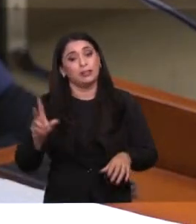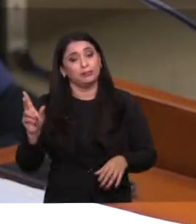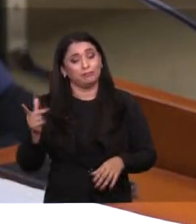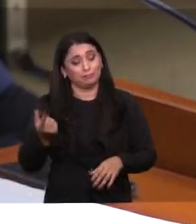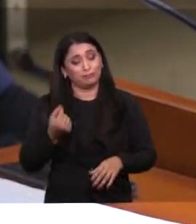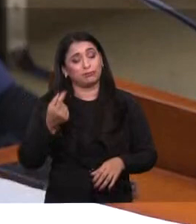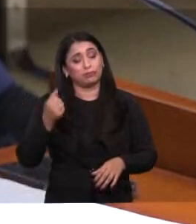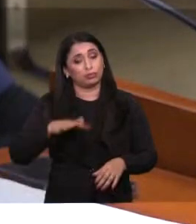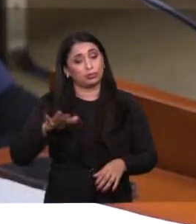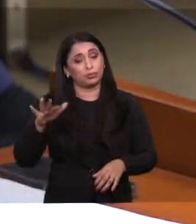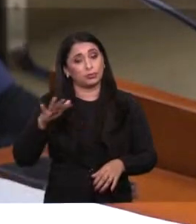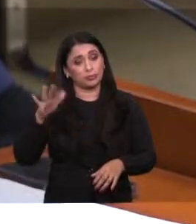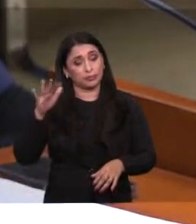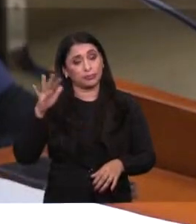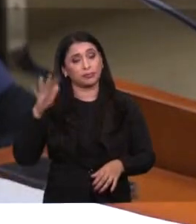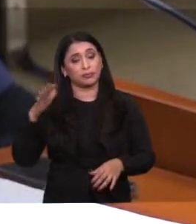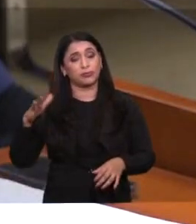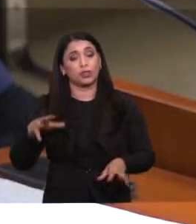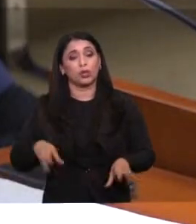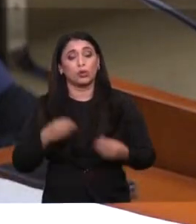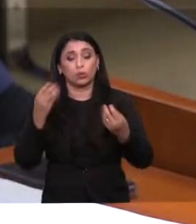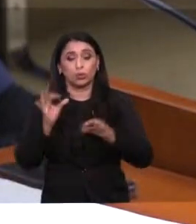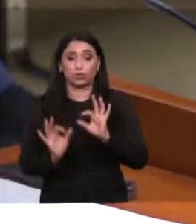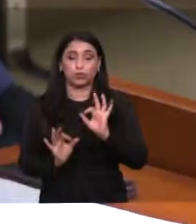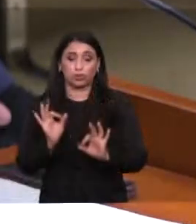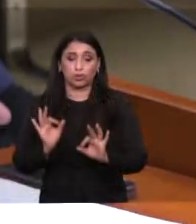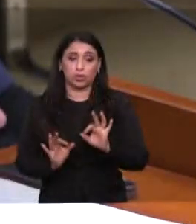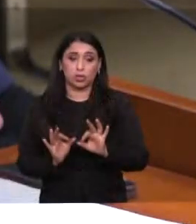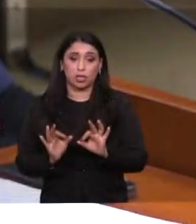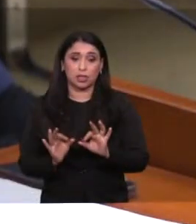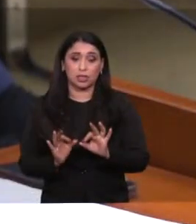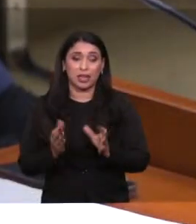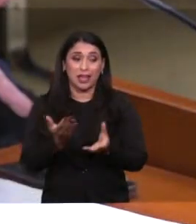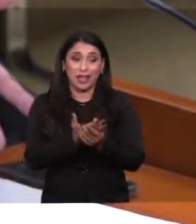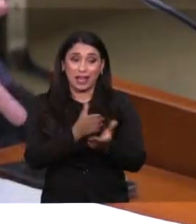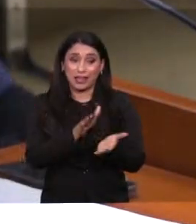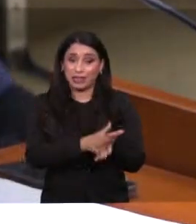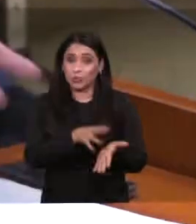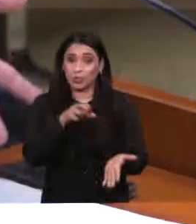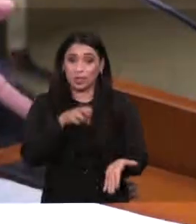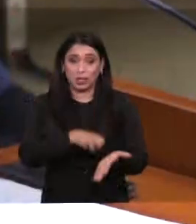bastante razoáveis de custas judiciais. Esses processos